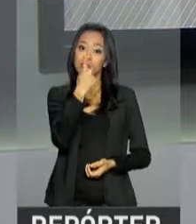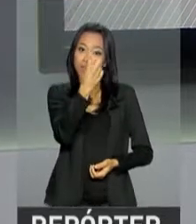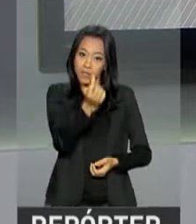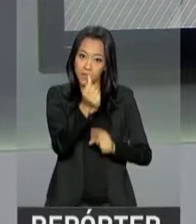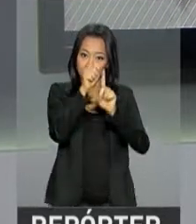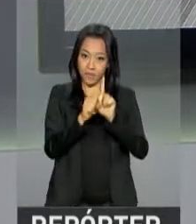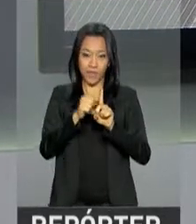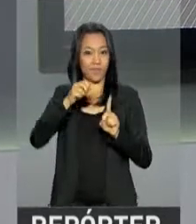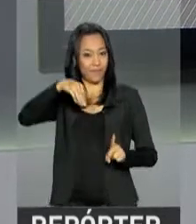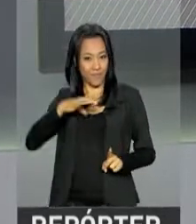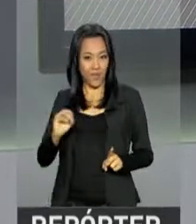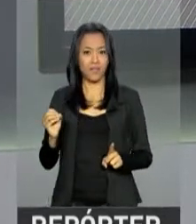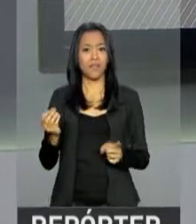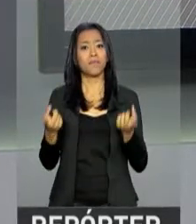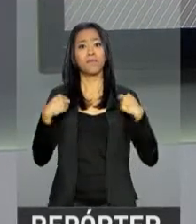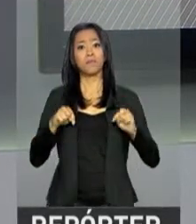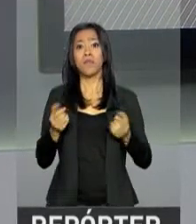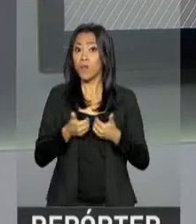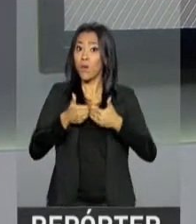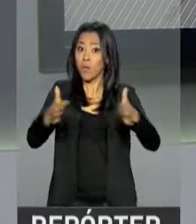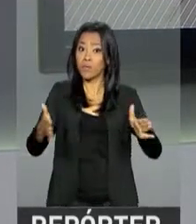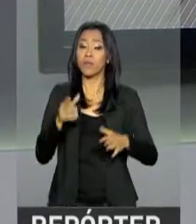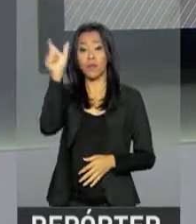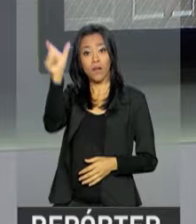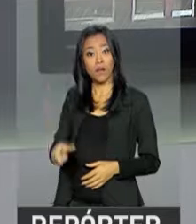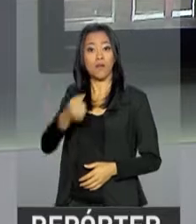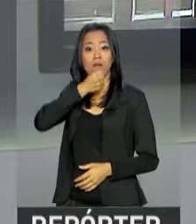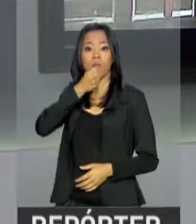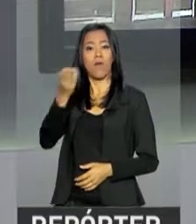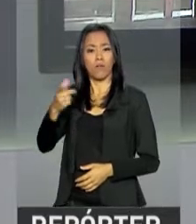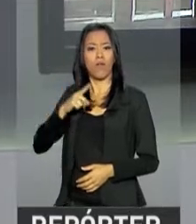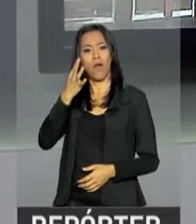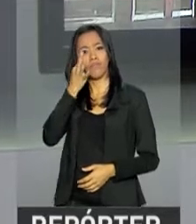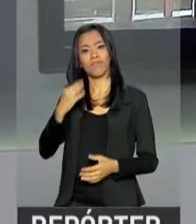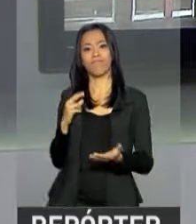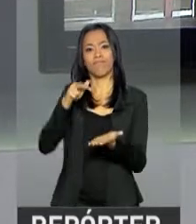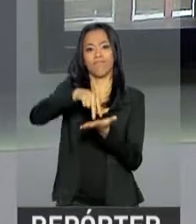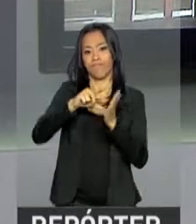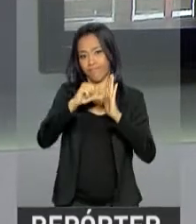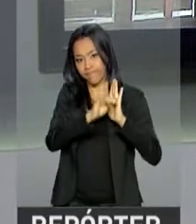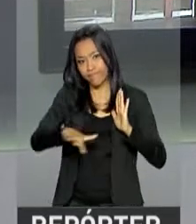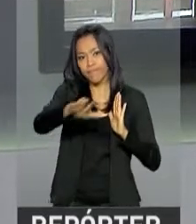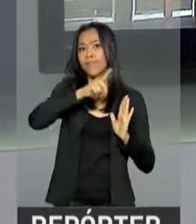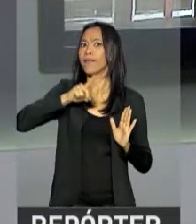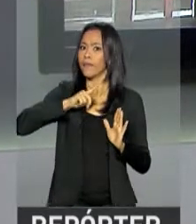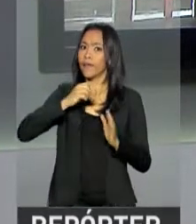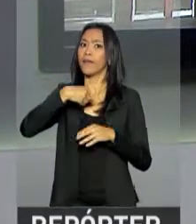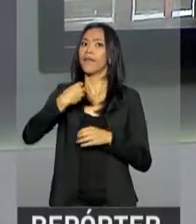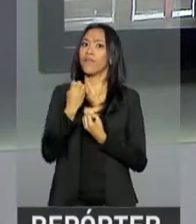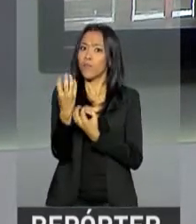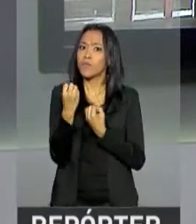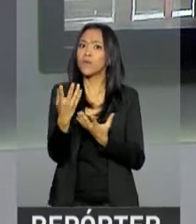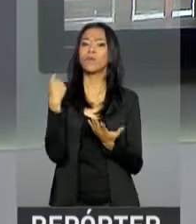de março ea gente começa essa edição falando ao vivo com repórter nem pereira ele está lá no palácio do planalto tem outras informações sobre a agenda do